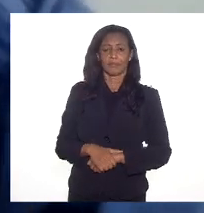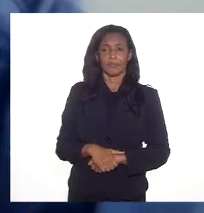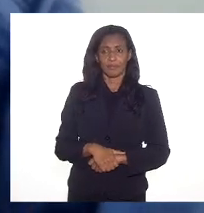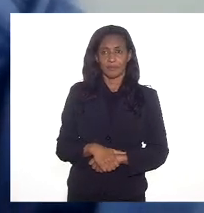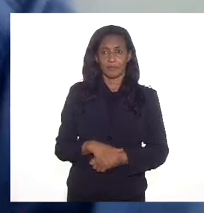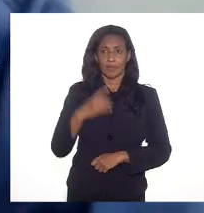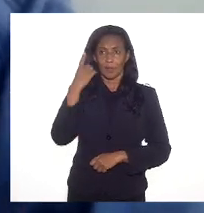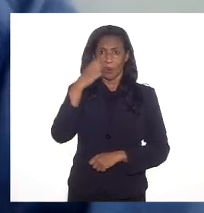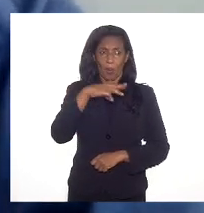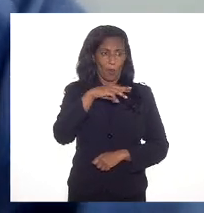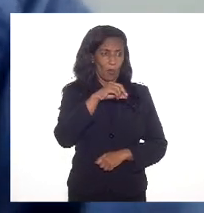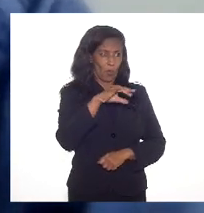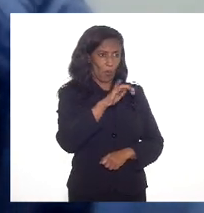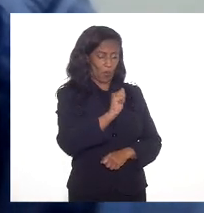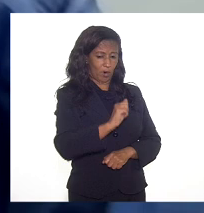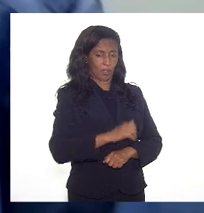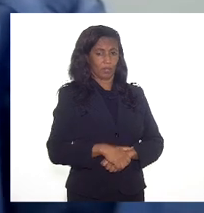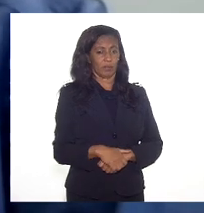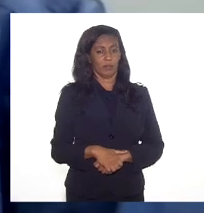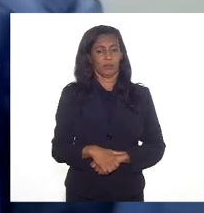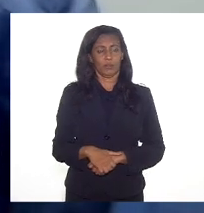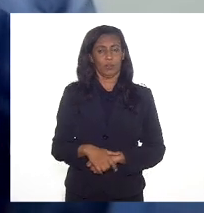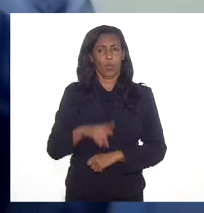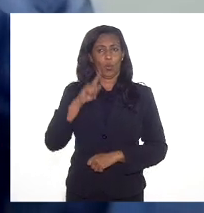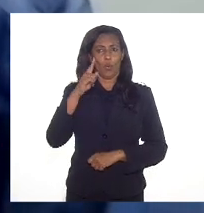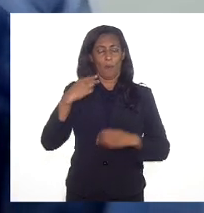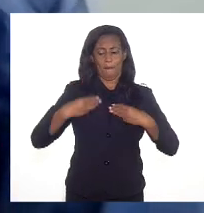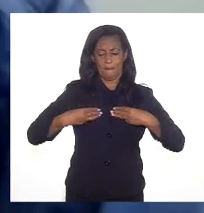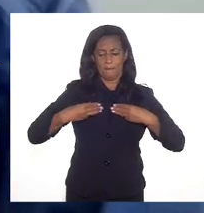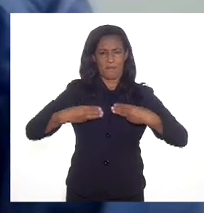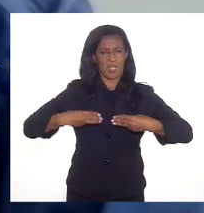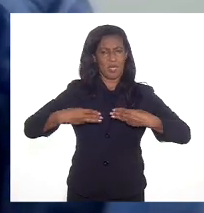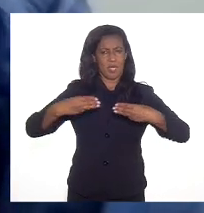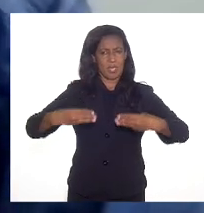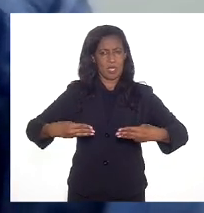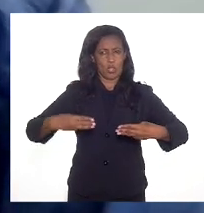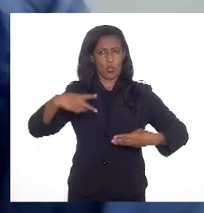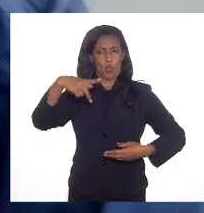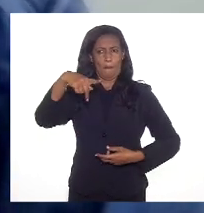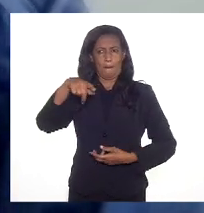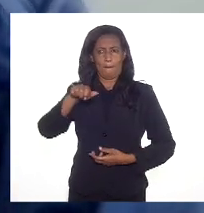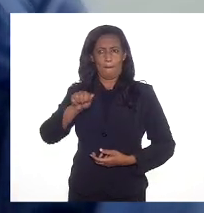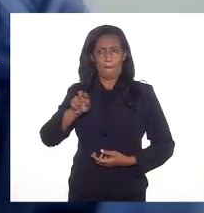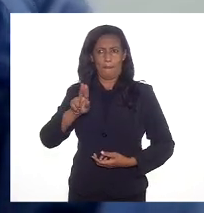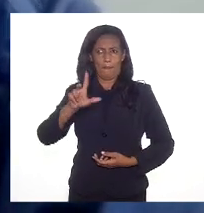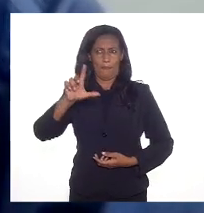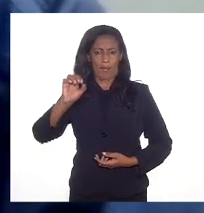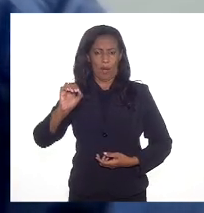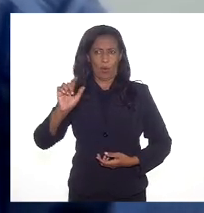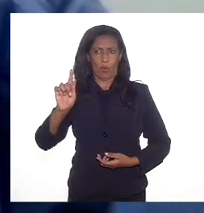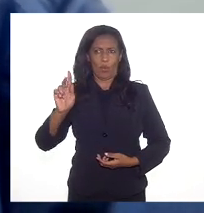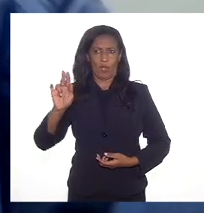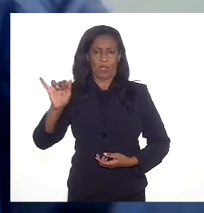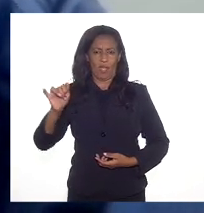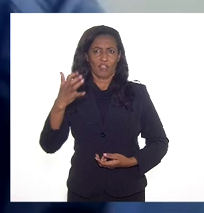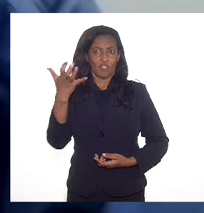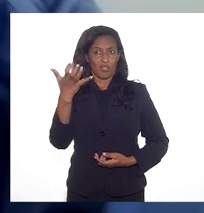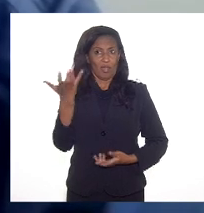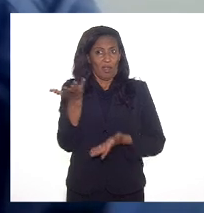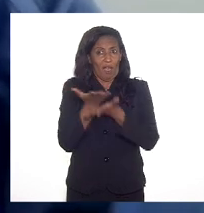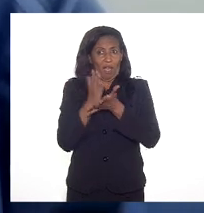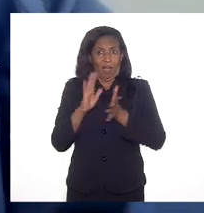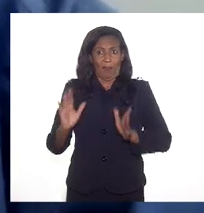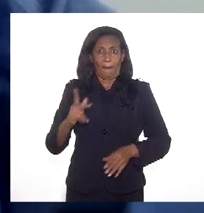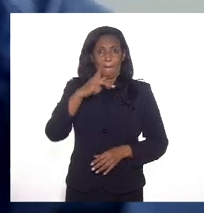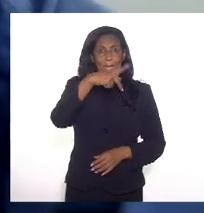Mônica Francisco, com o ministro Paulo Guedes querendo até acabar